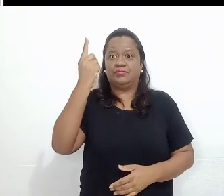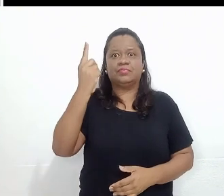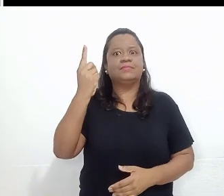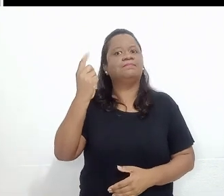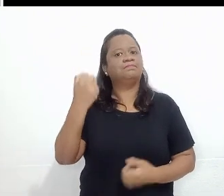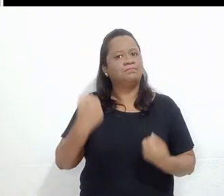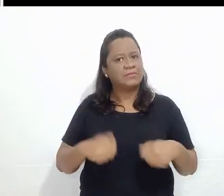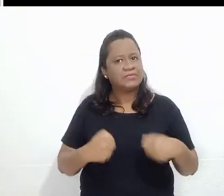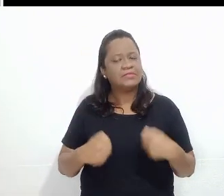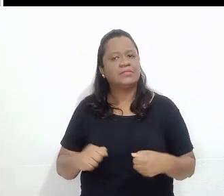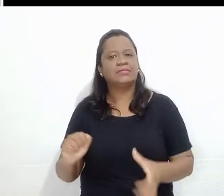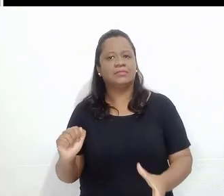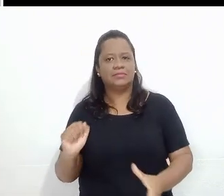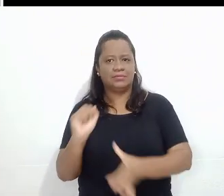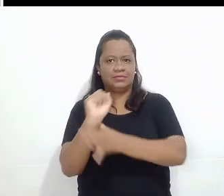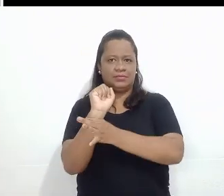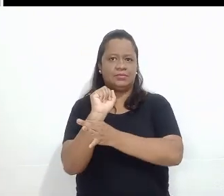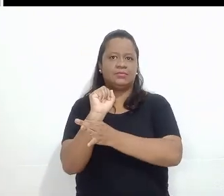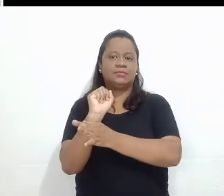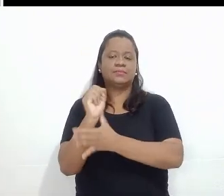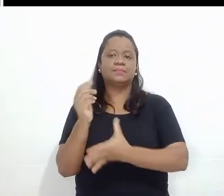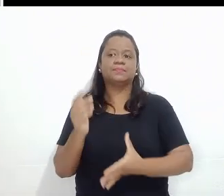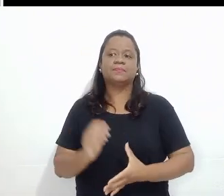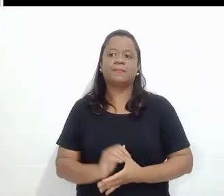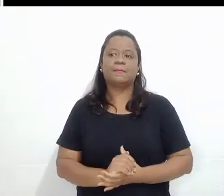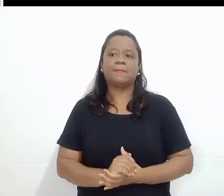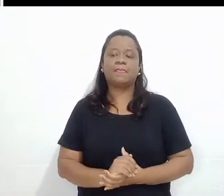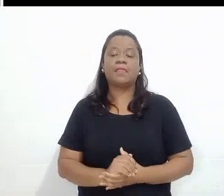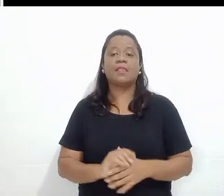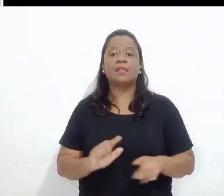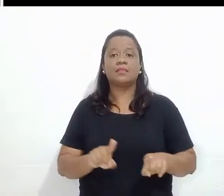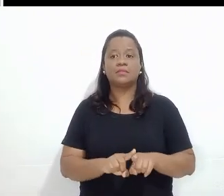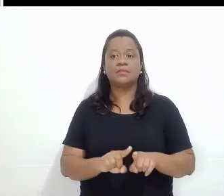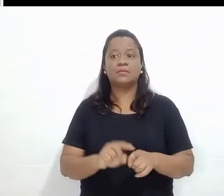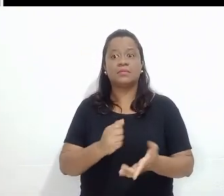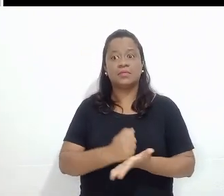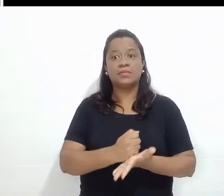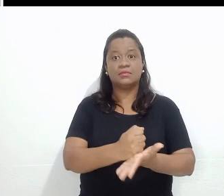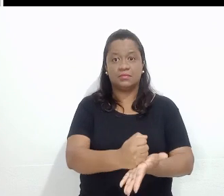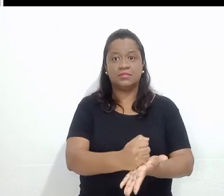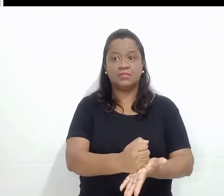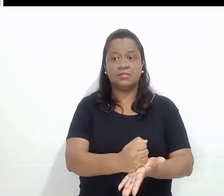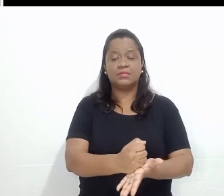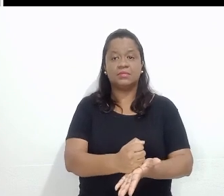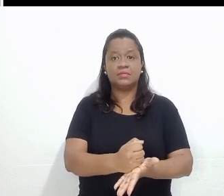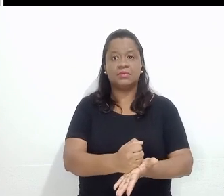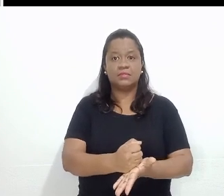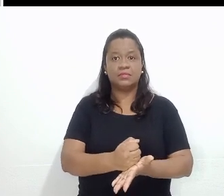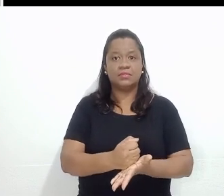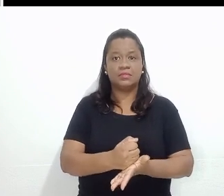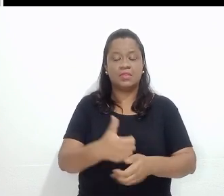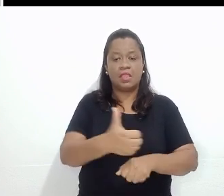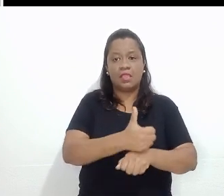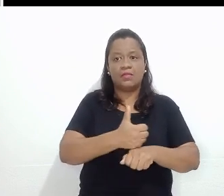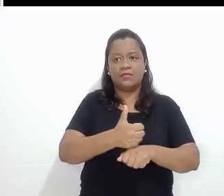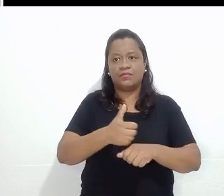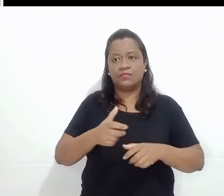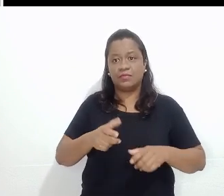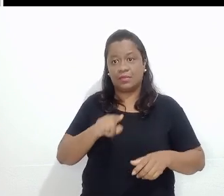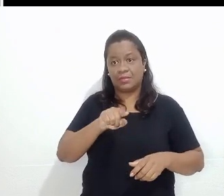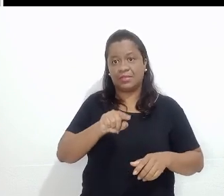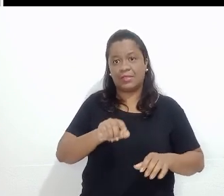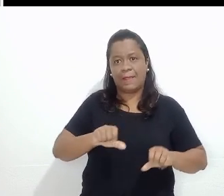muita segurança. Tá? Então, e ele também auxilia o cameraman, os maquinistas. Então, aqui no caso, ele está